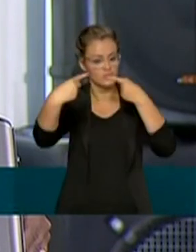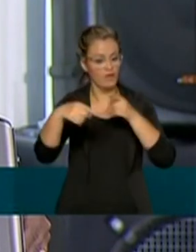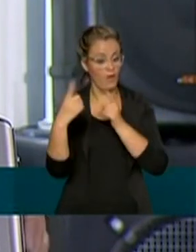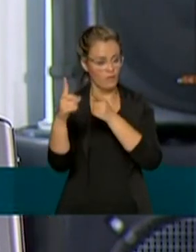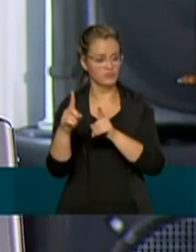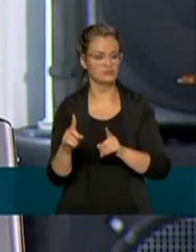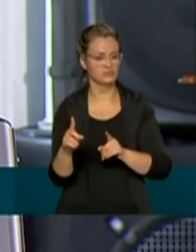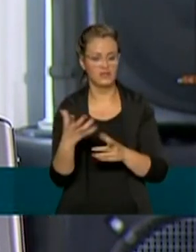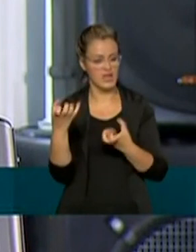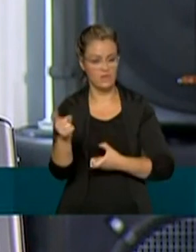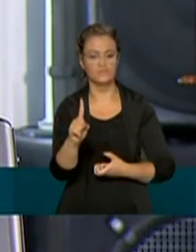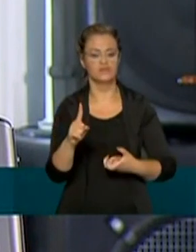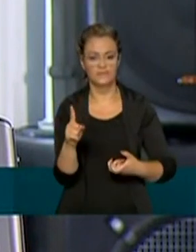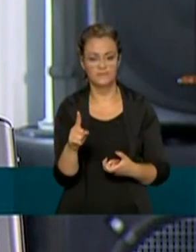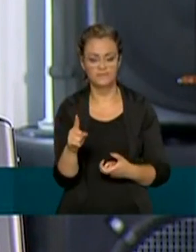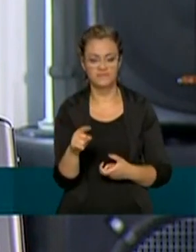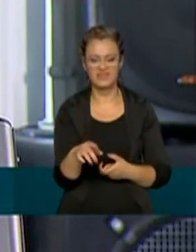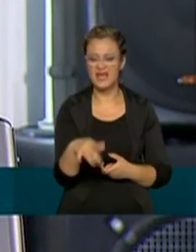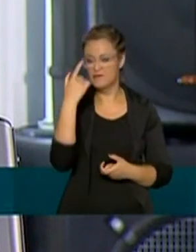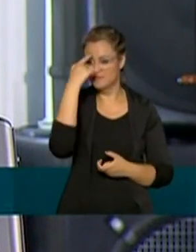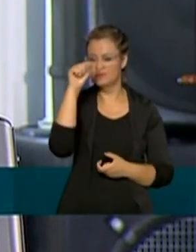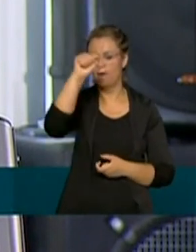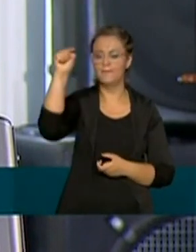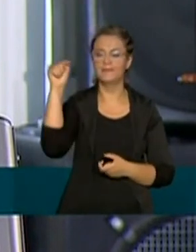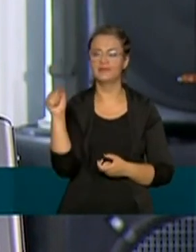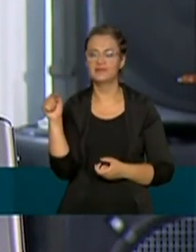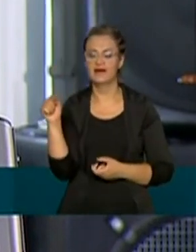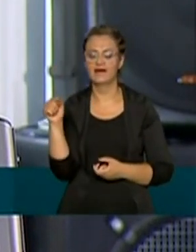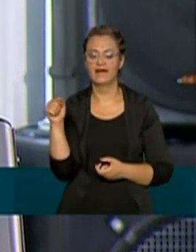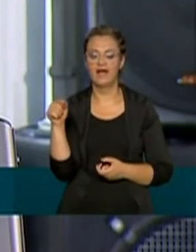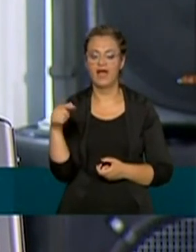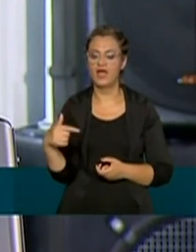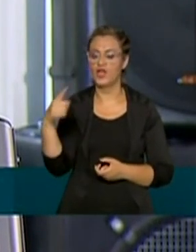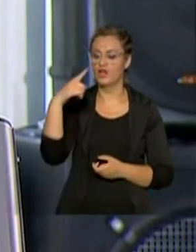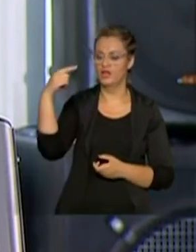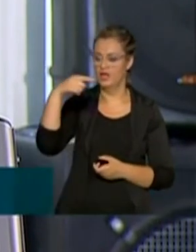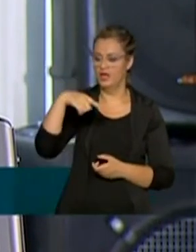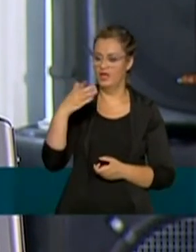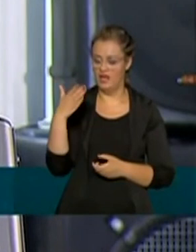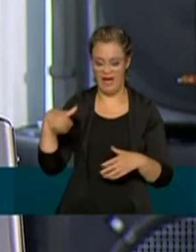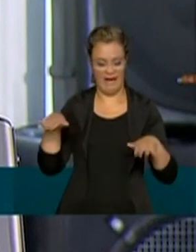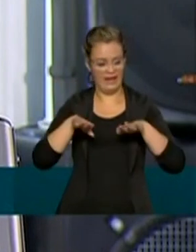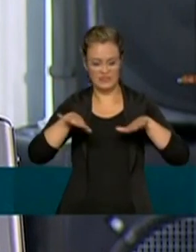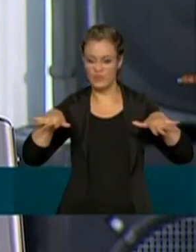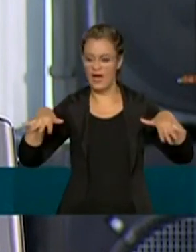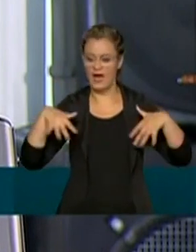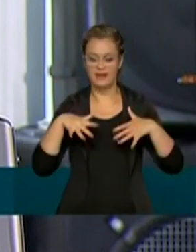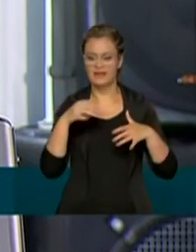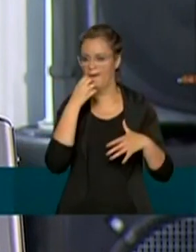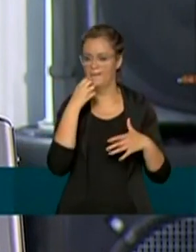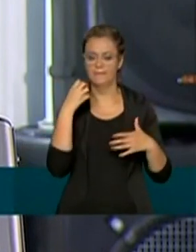prosperidade do Brasil. Enganam-se aqueles que acreditam estarmos sobre um terreno fértil